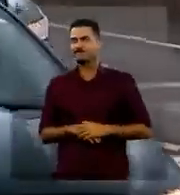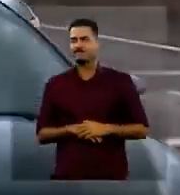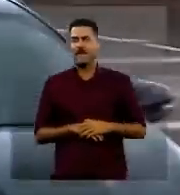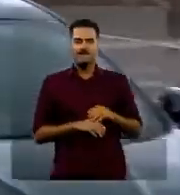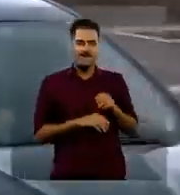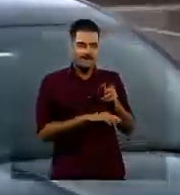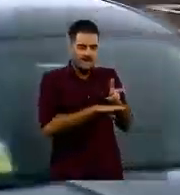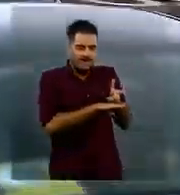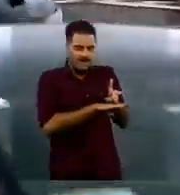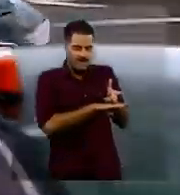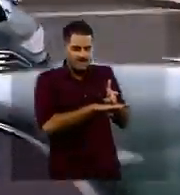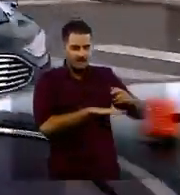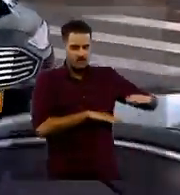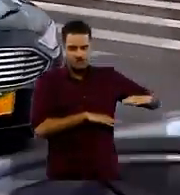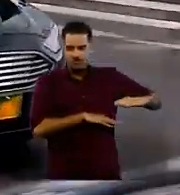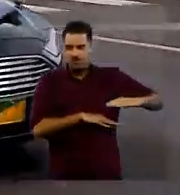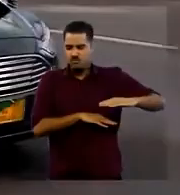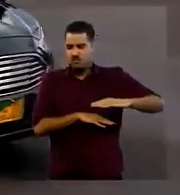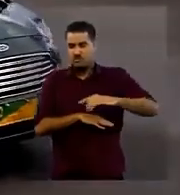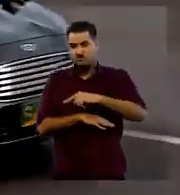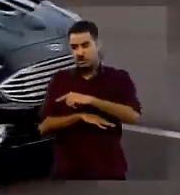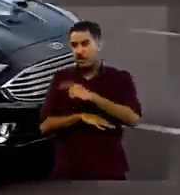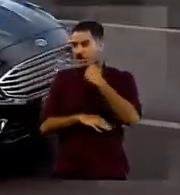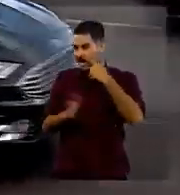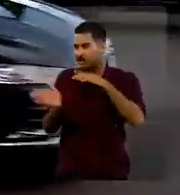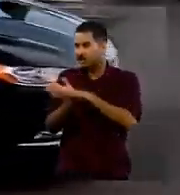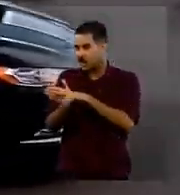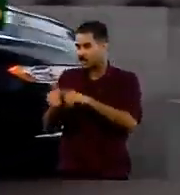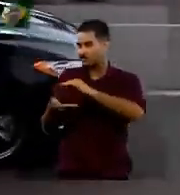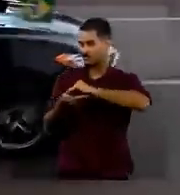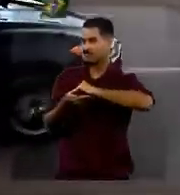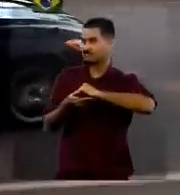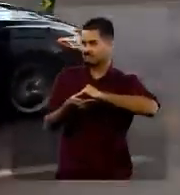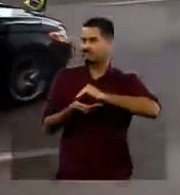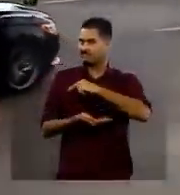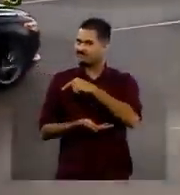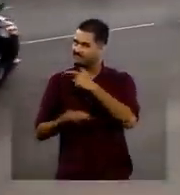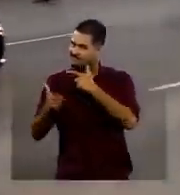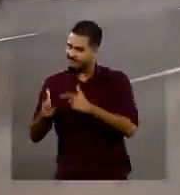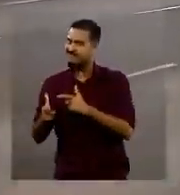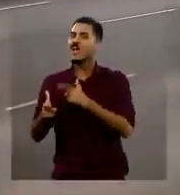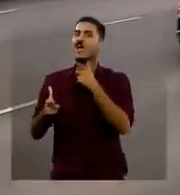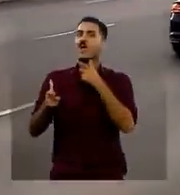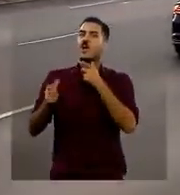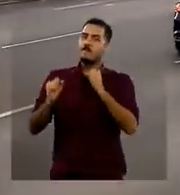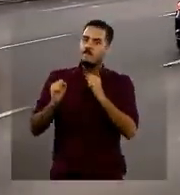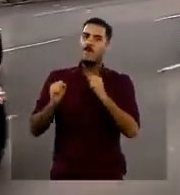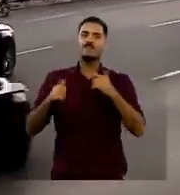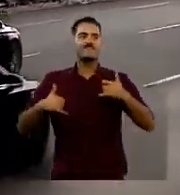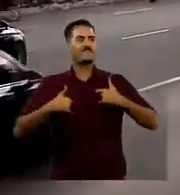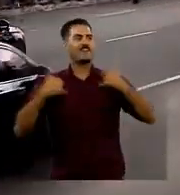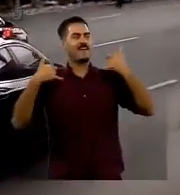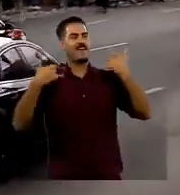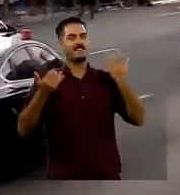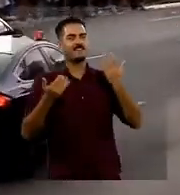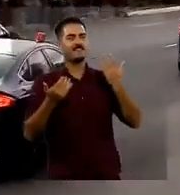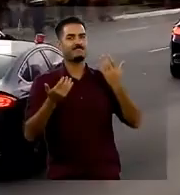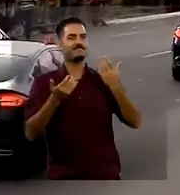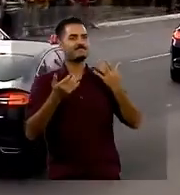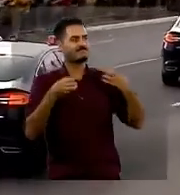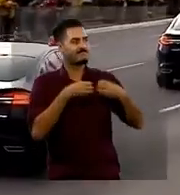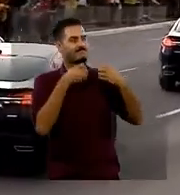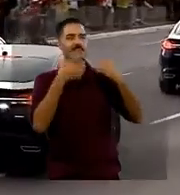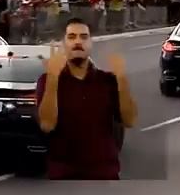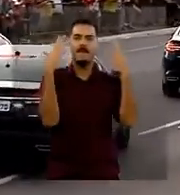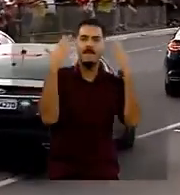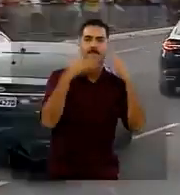até o que parece ser o Palácio do Itamaraty, para poder receber, né, obviamente, as